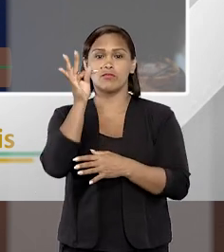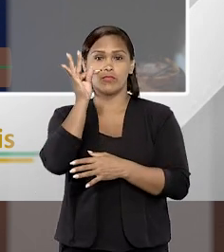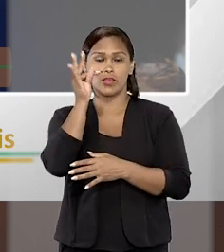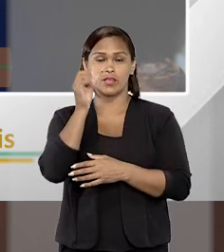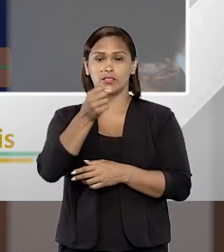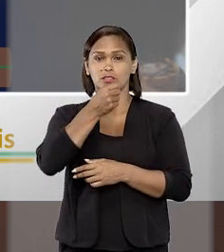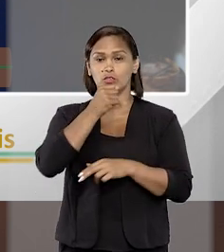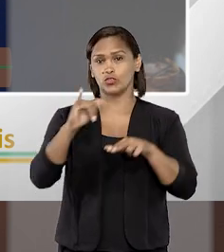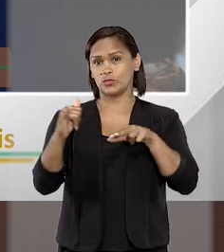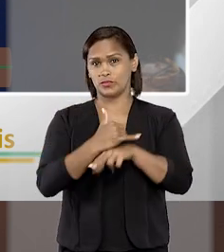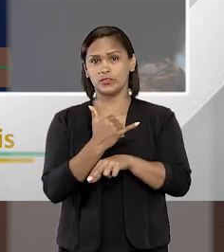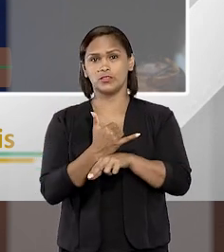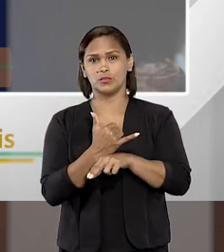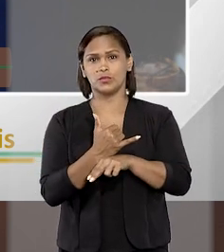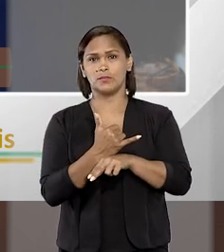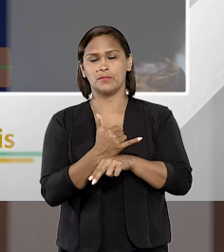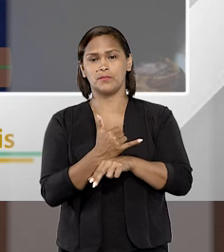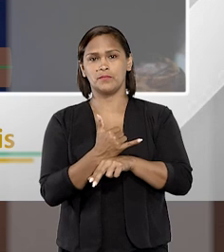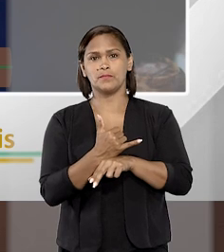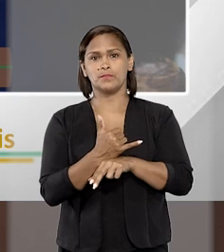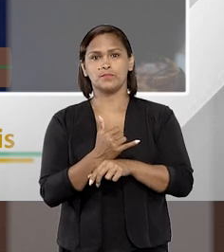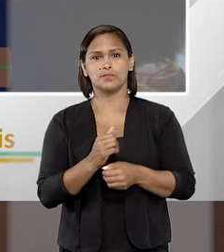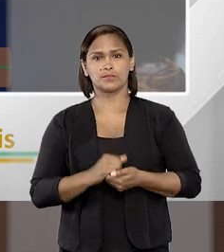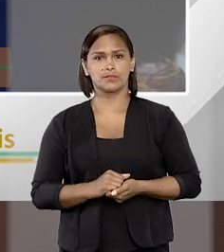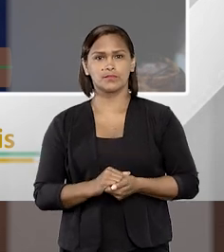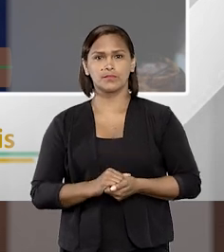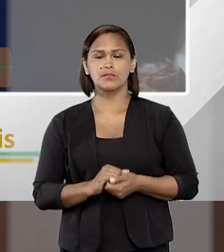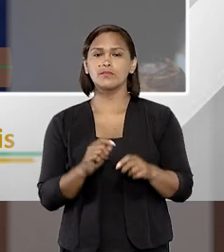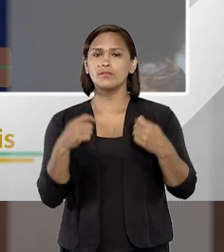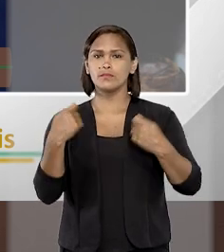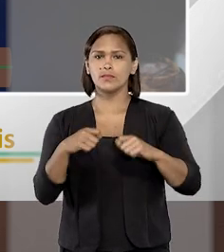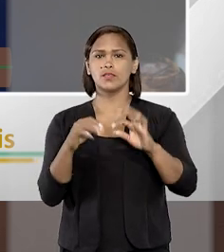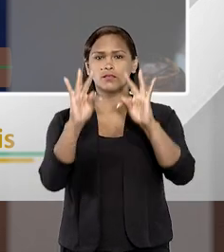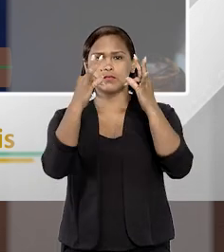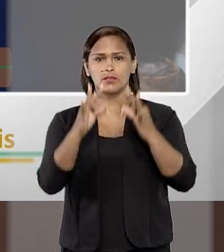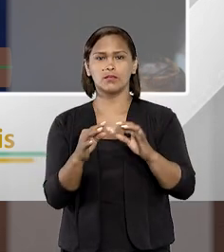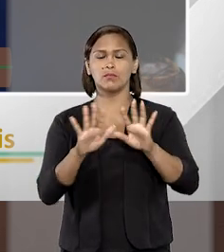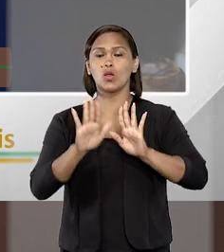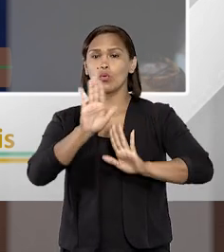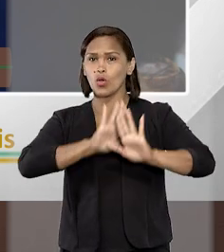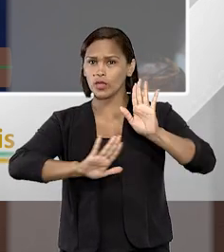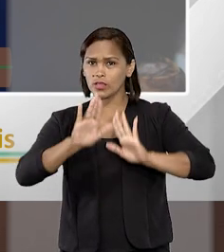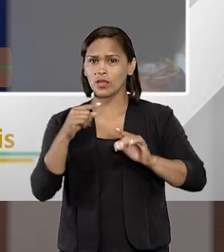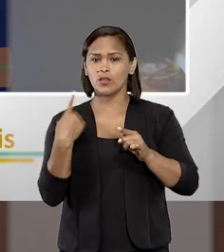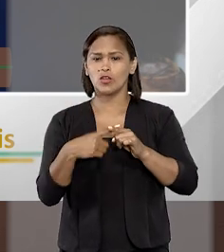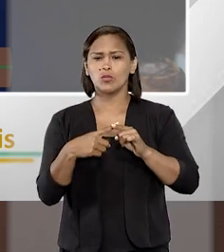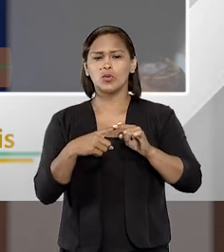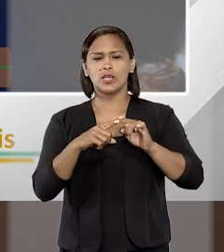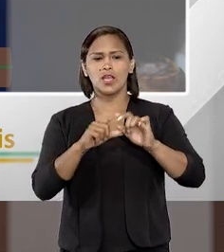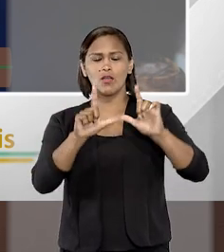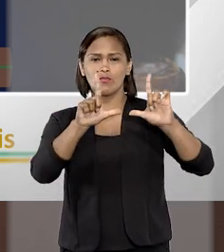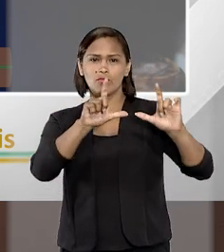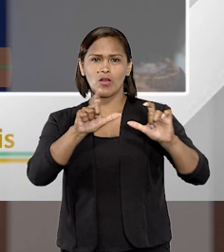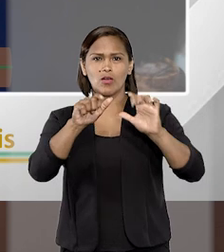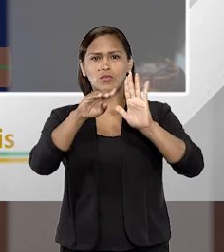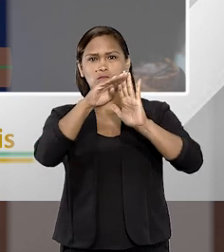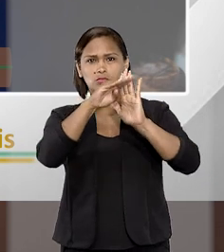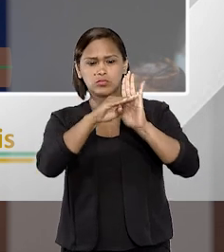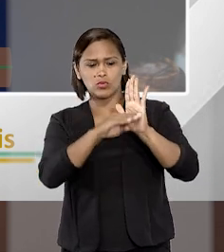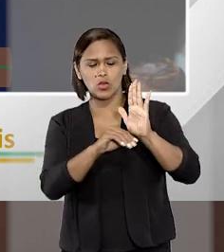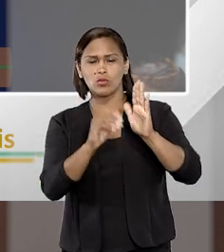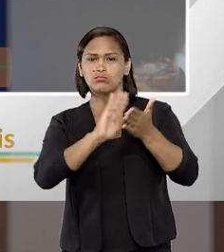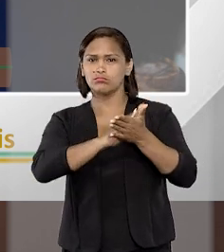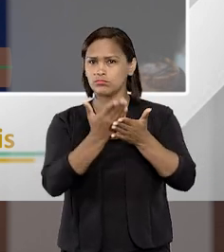de uma testemunha de uma vítima então devemos usar a tecnologia mas com cuidado porque esses bancos de imagem